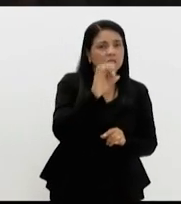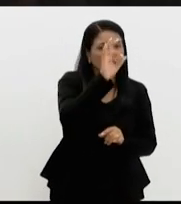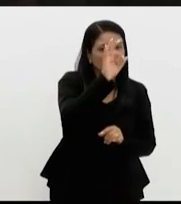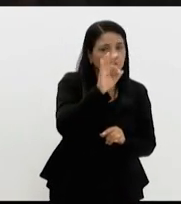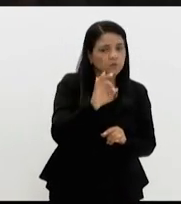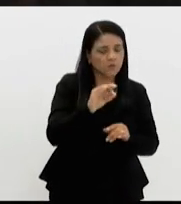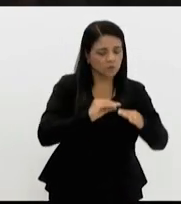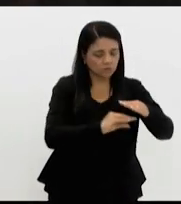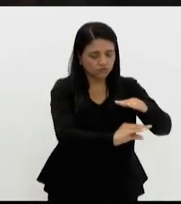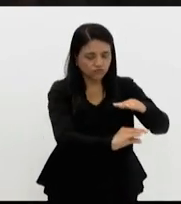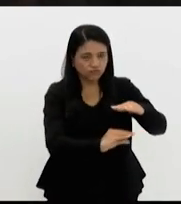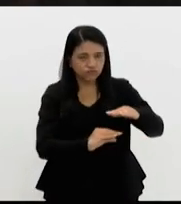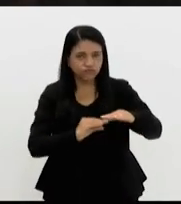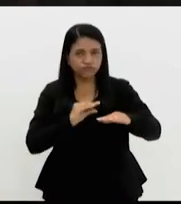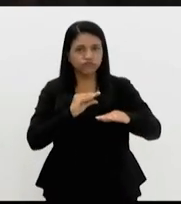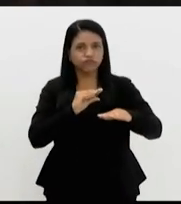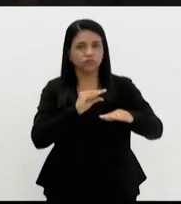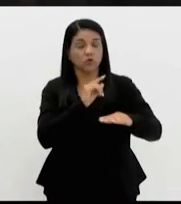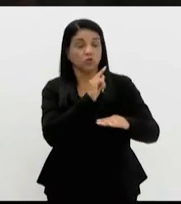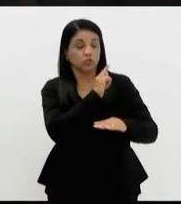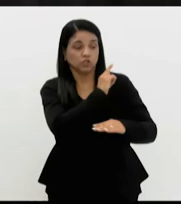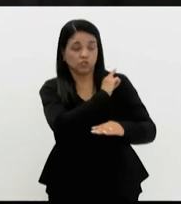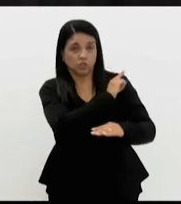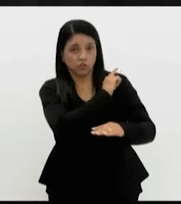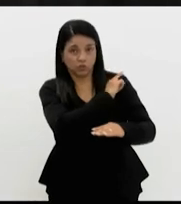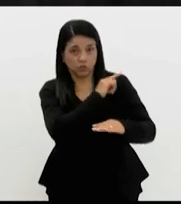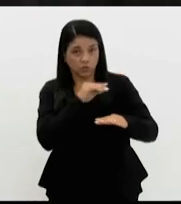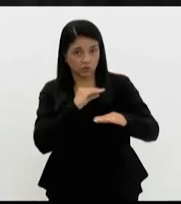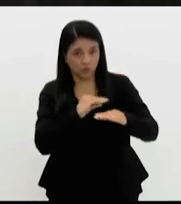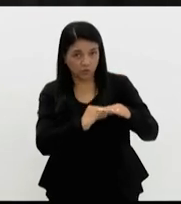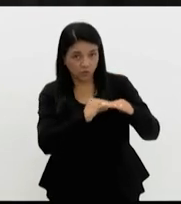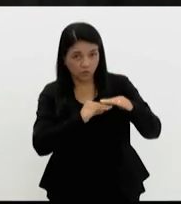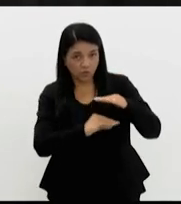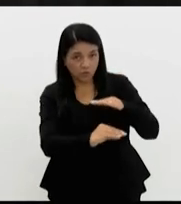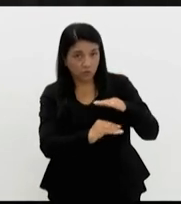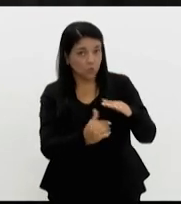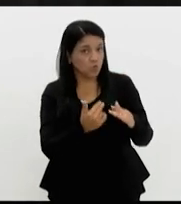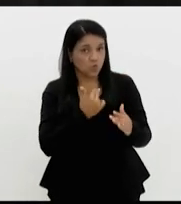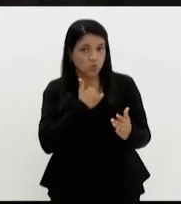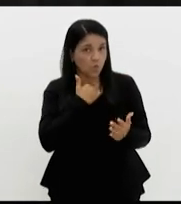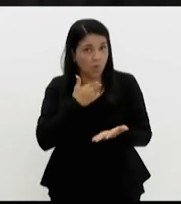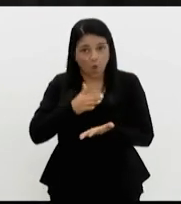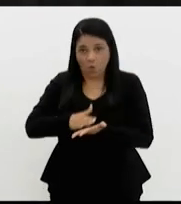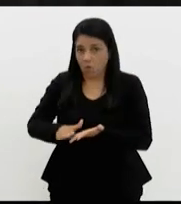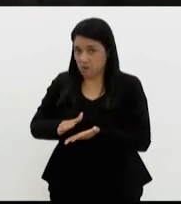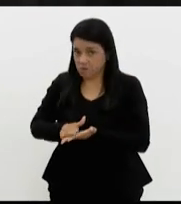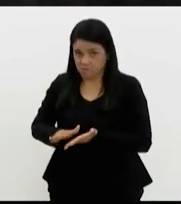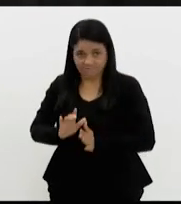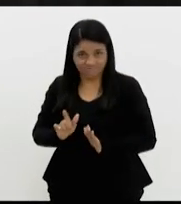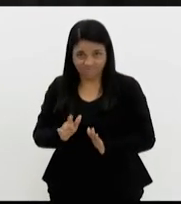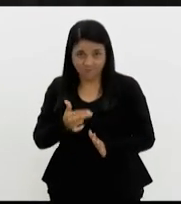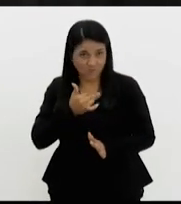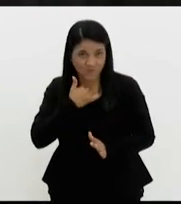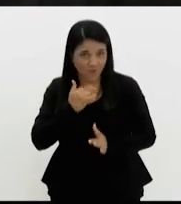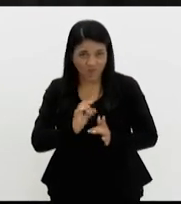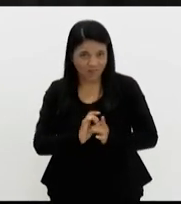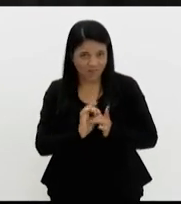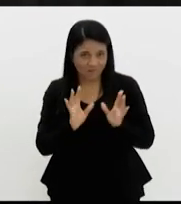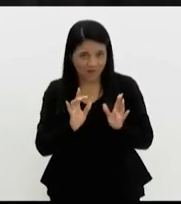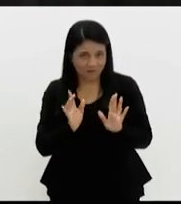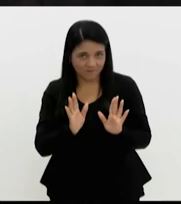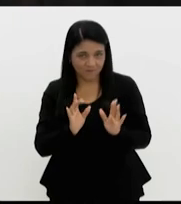fundos. Os gestores dos fundos, está contingenciado, não pode gastar, porque não pode empenhar. Não tem liberação para